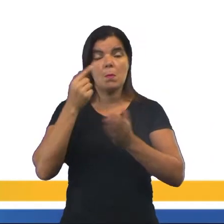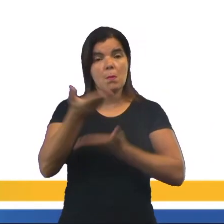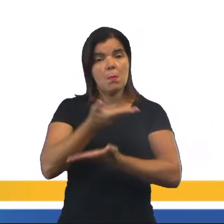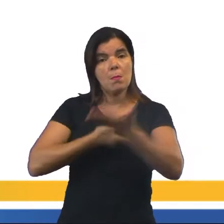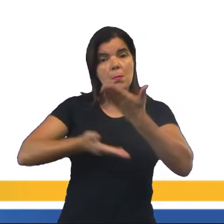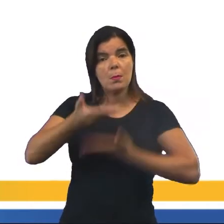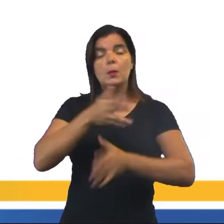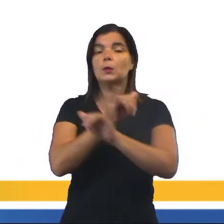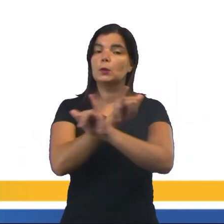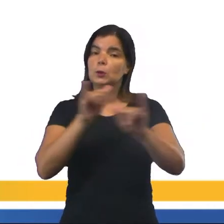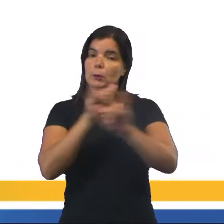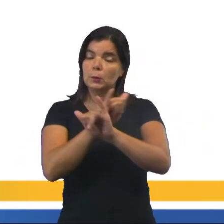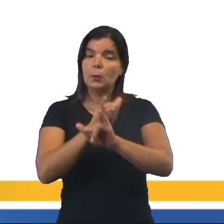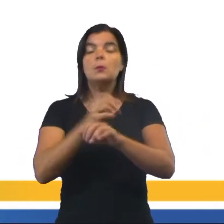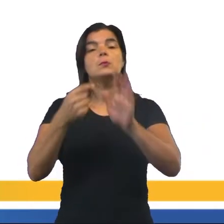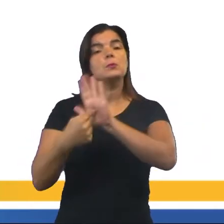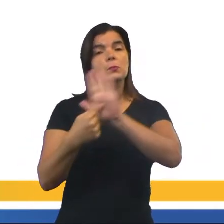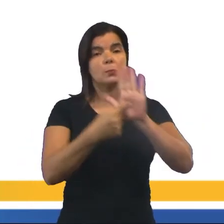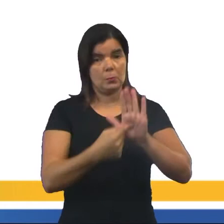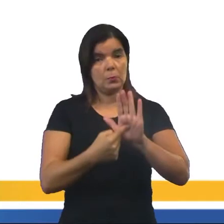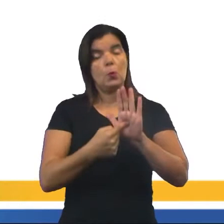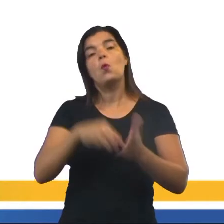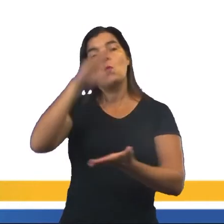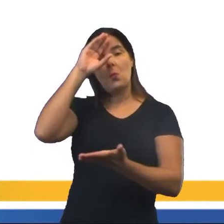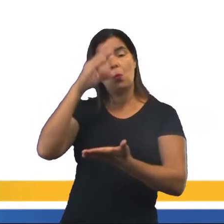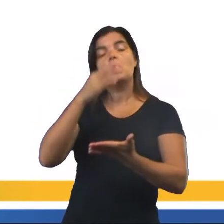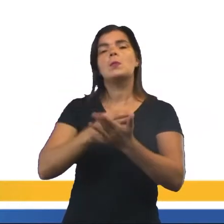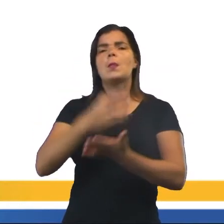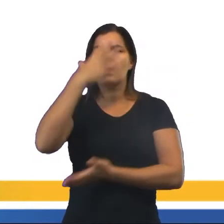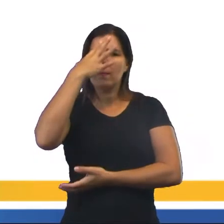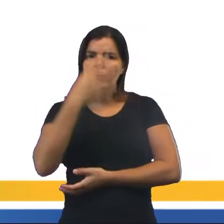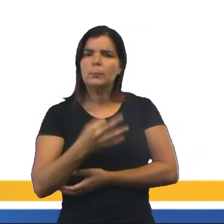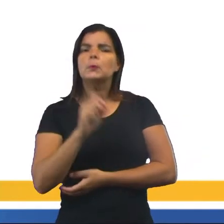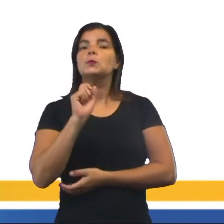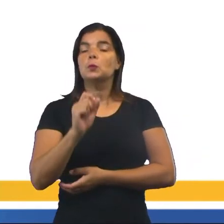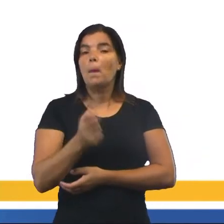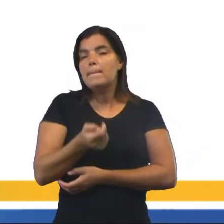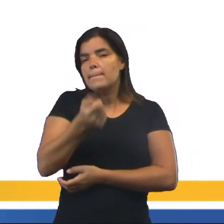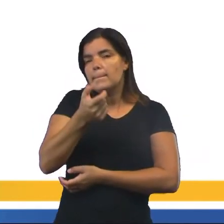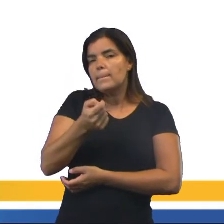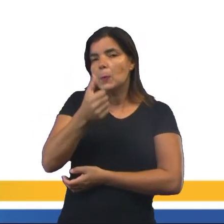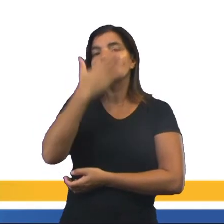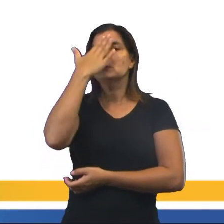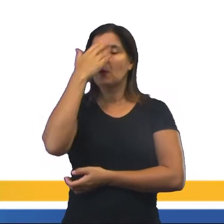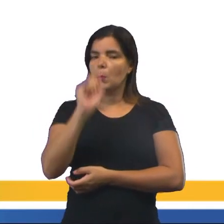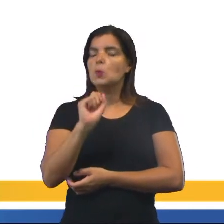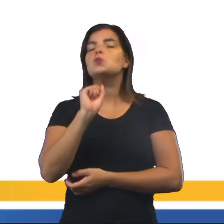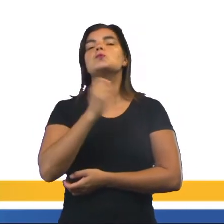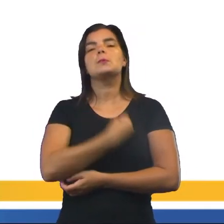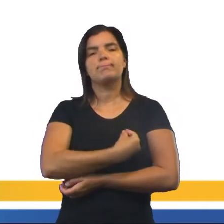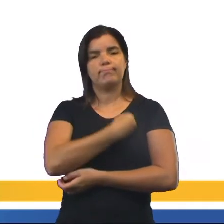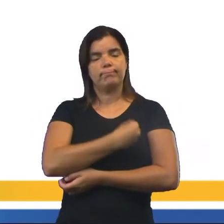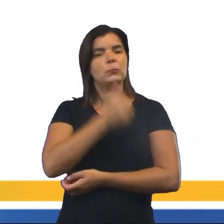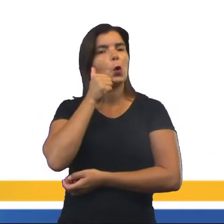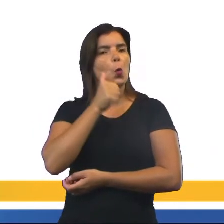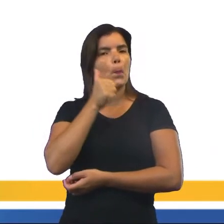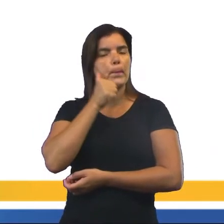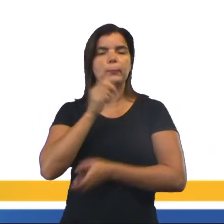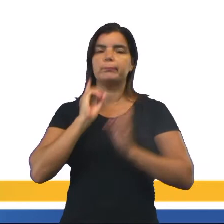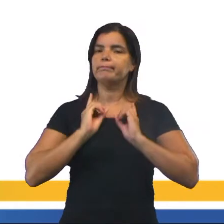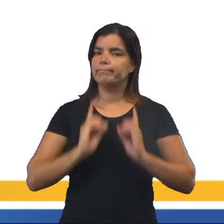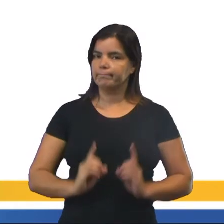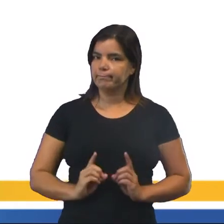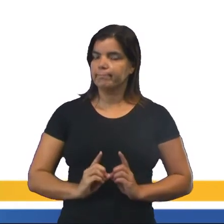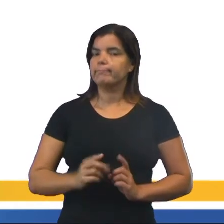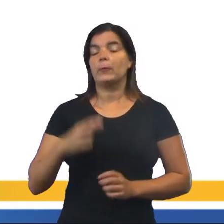as informações citadas com a tese ao afirmarem que pouco sabemos da realidade de mulheres com deficiência,